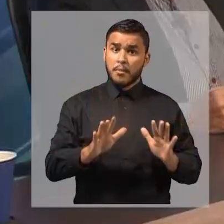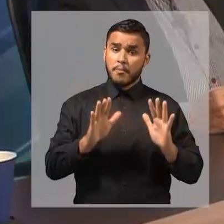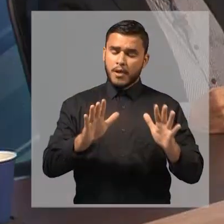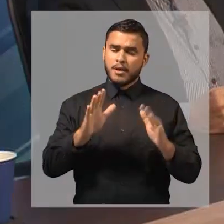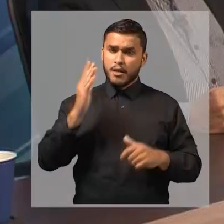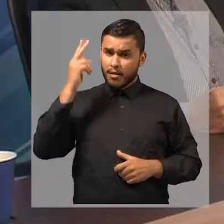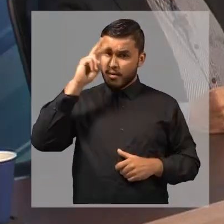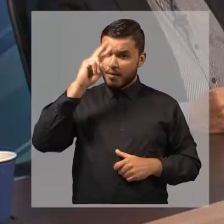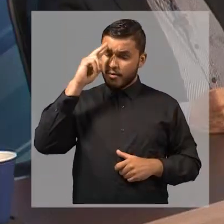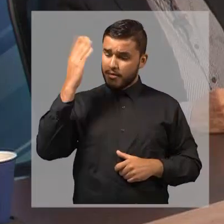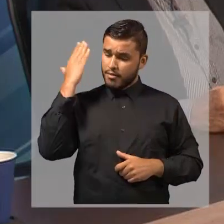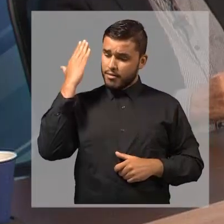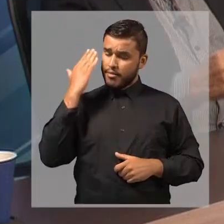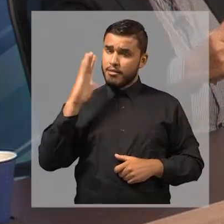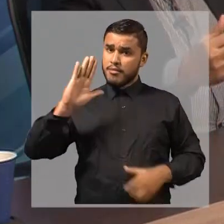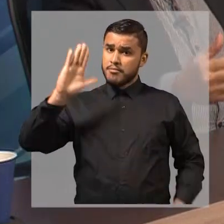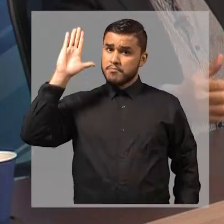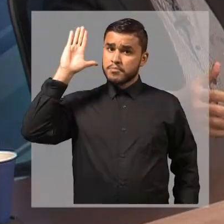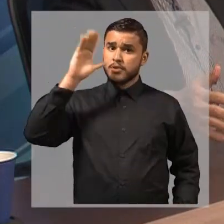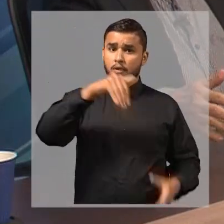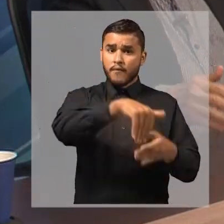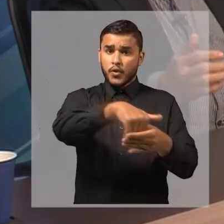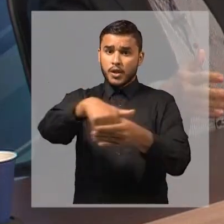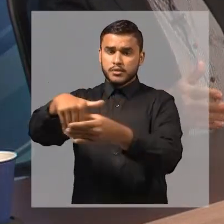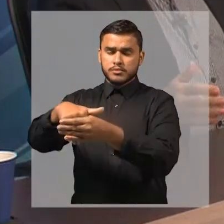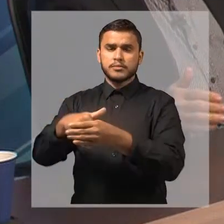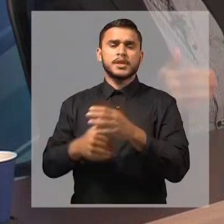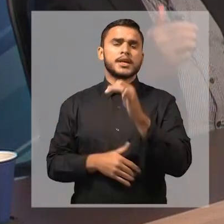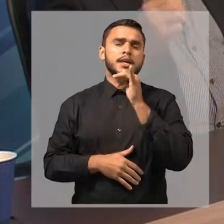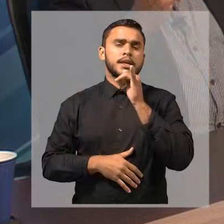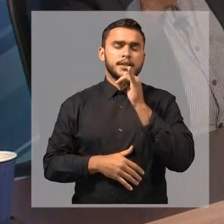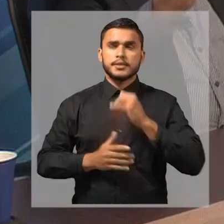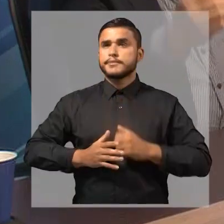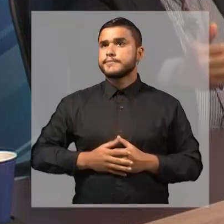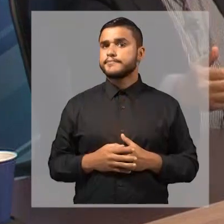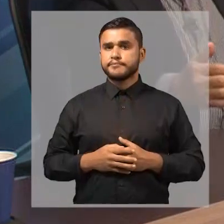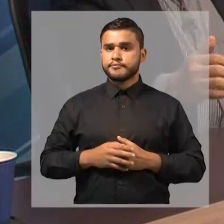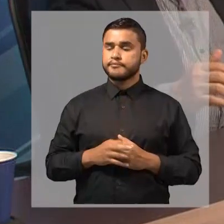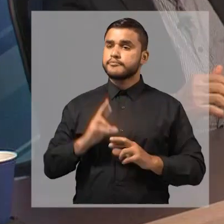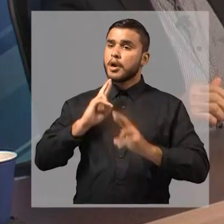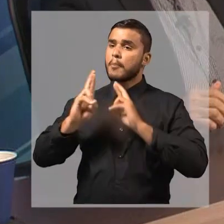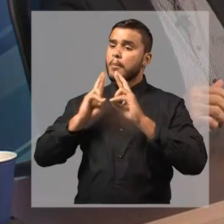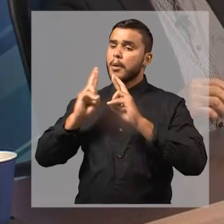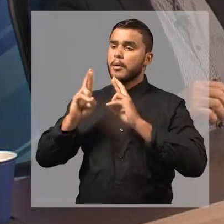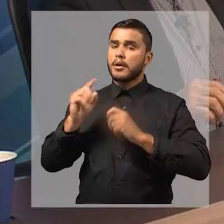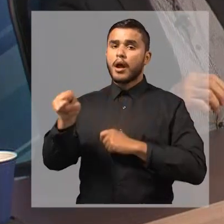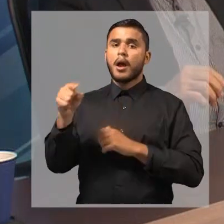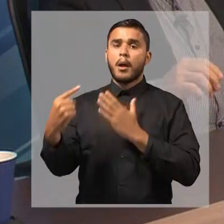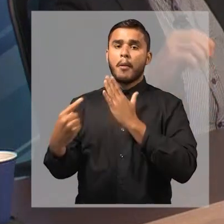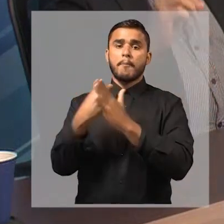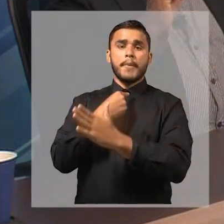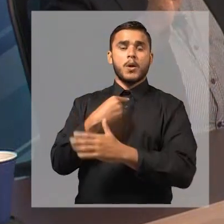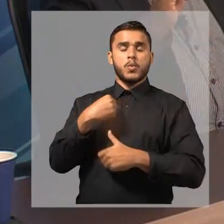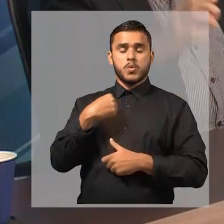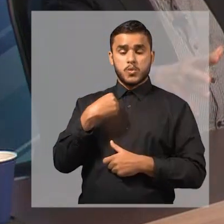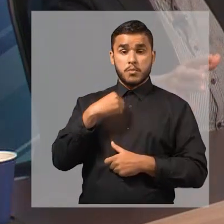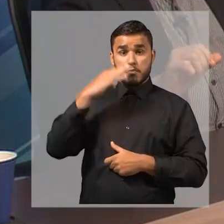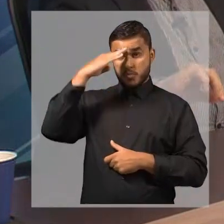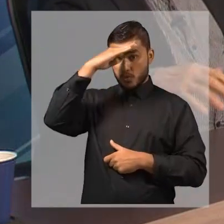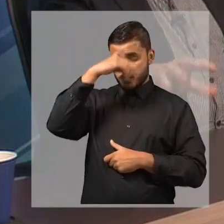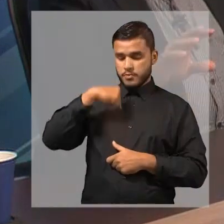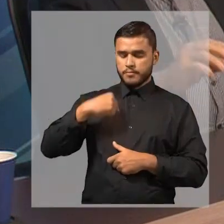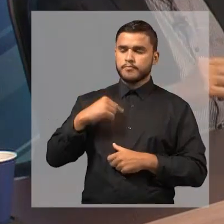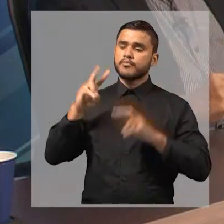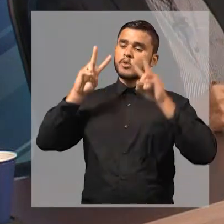na campanha. Né? Quando ele ia para uma entrevista, por exemplo, que se perguntava a ele sobre a questão da